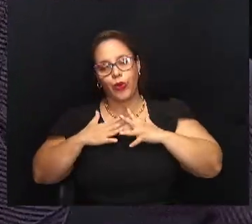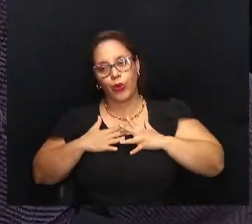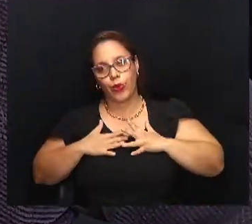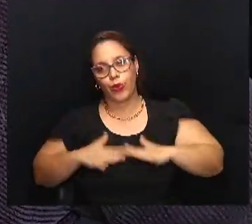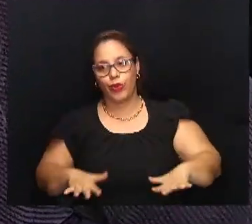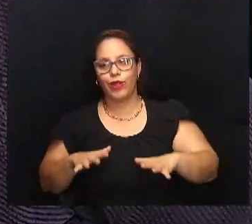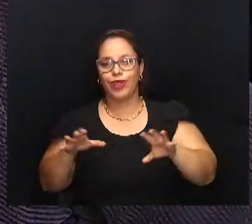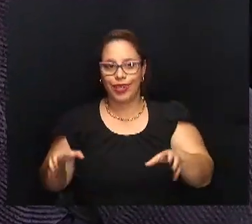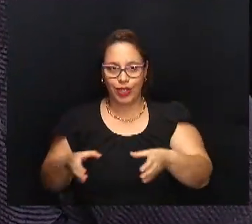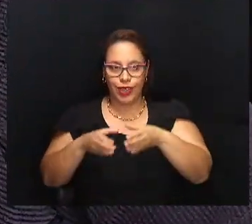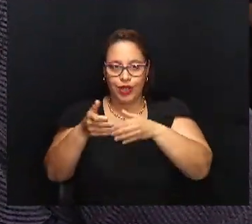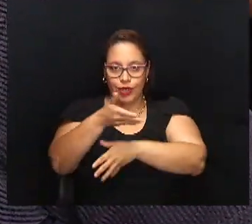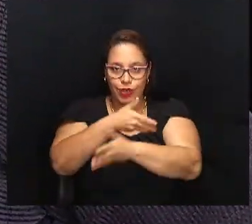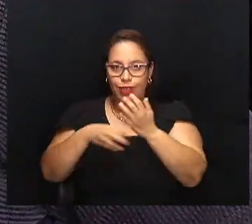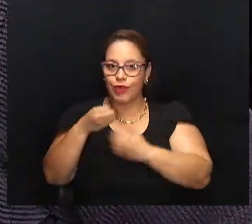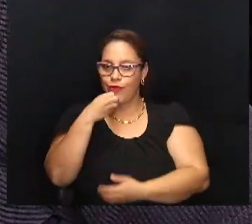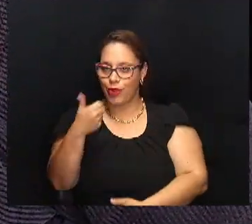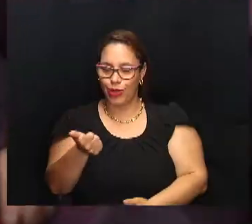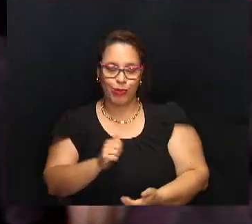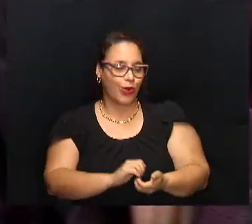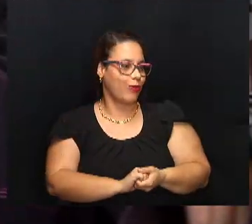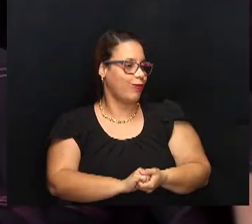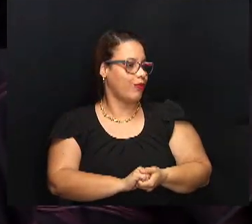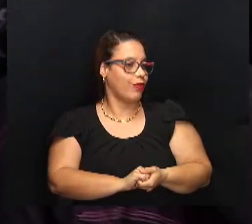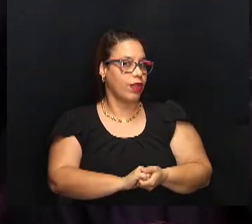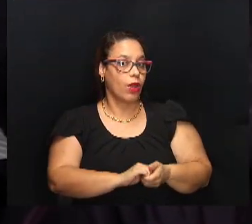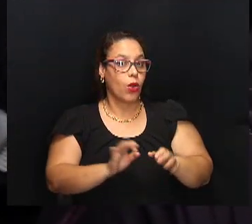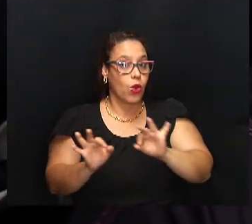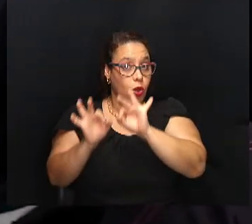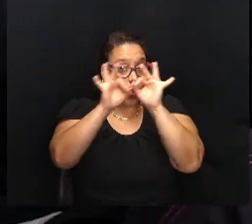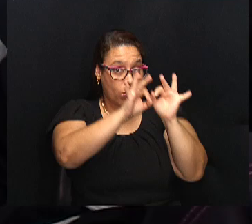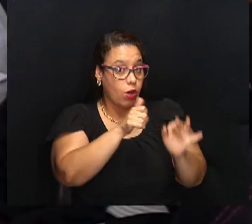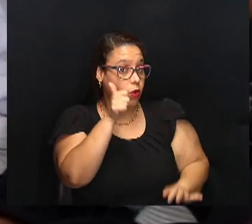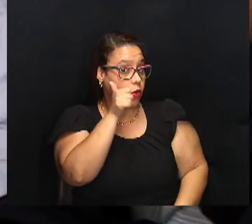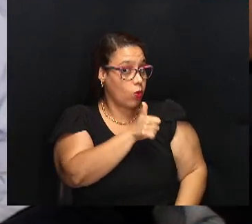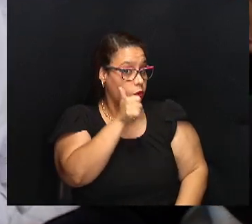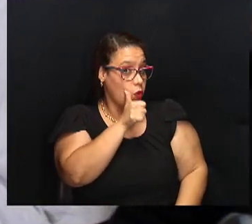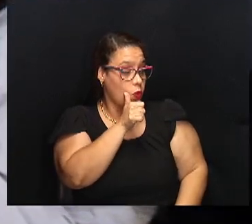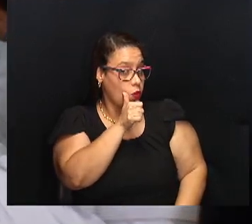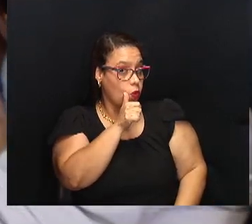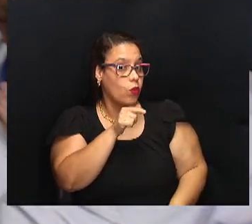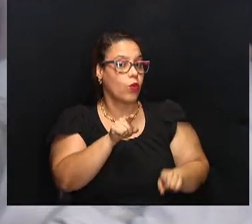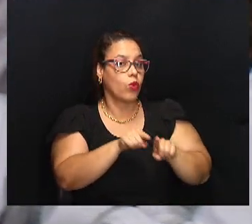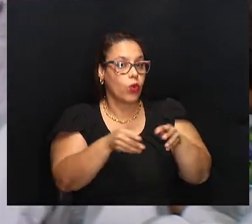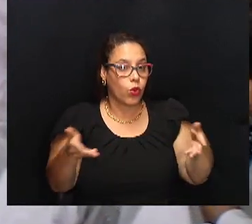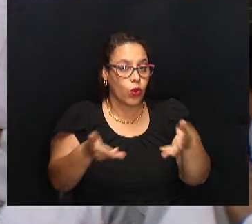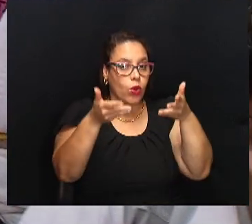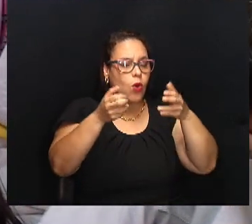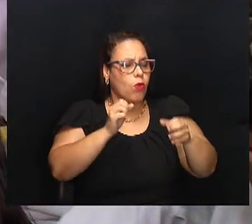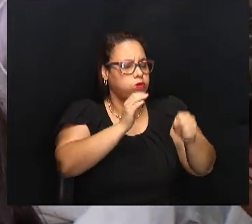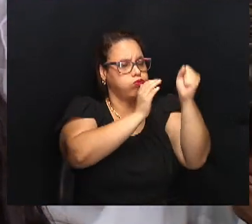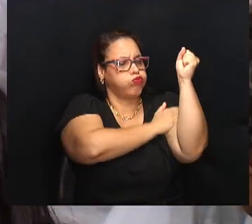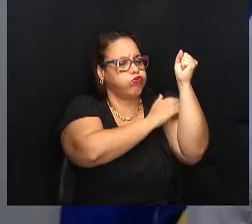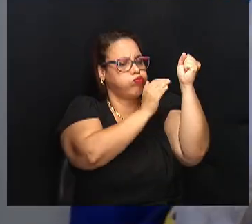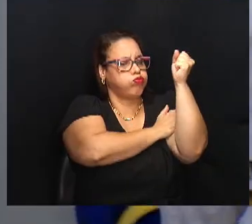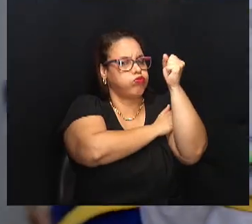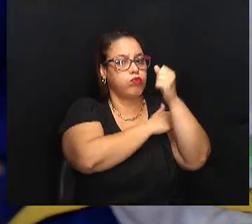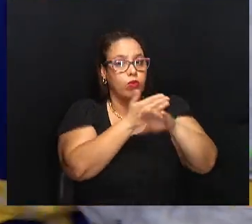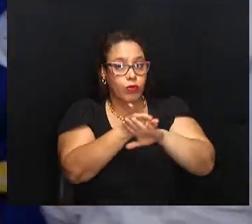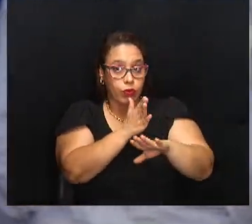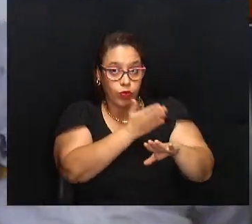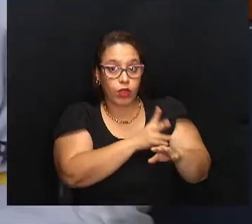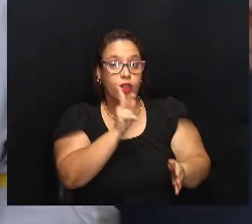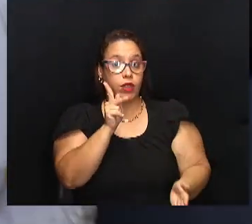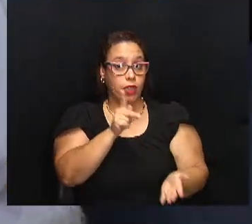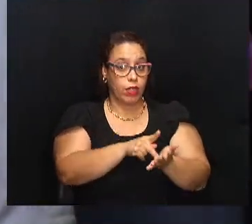comunhão também, tudo muito bom para isso. Para o público feminino, a modalidade promove o empoderamento de forma prática e